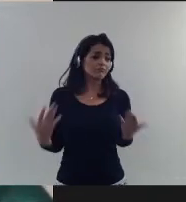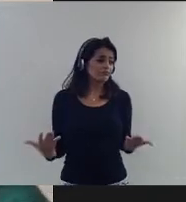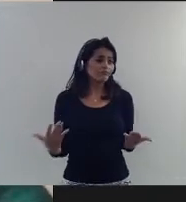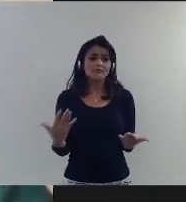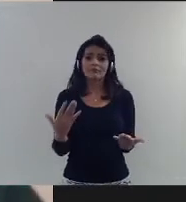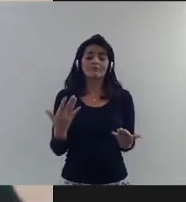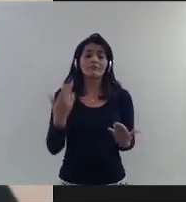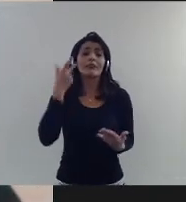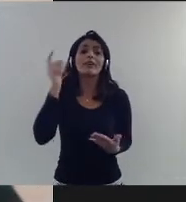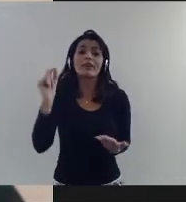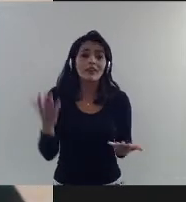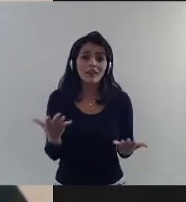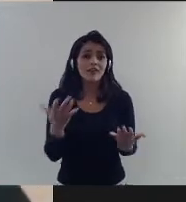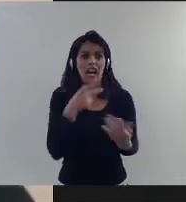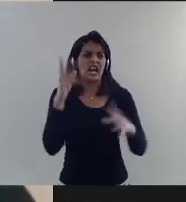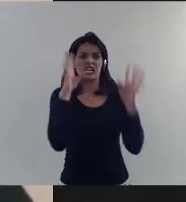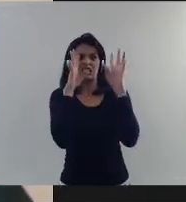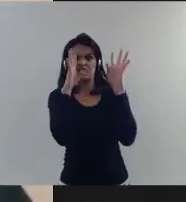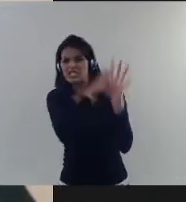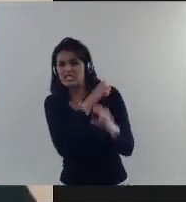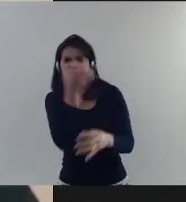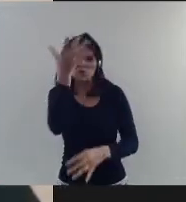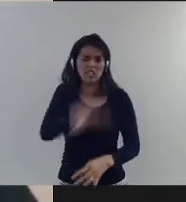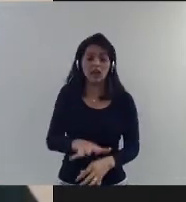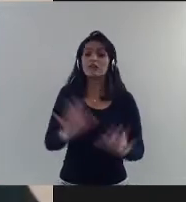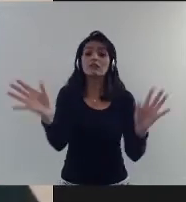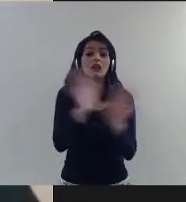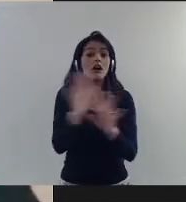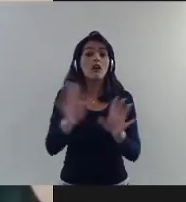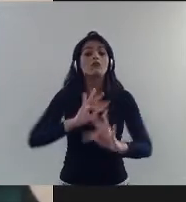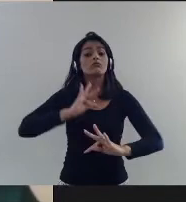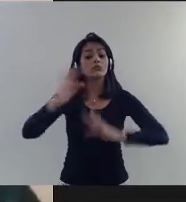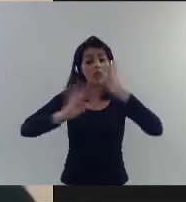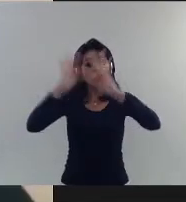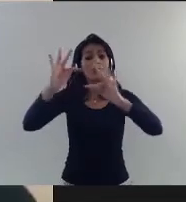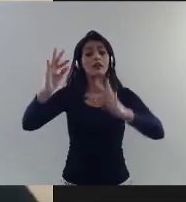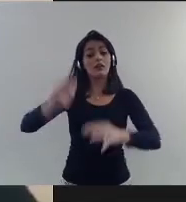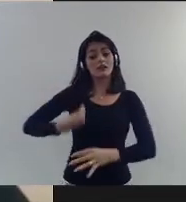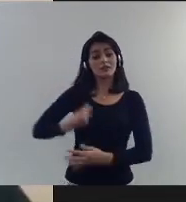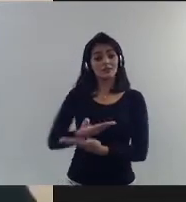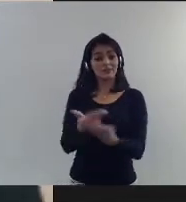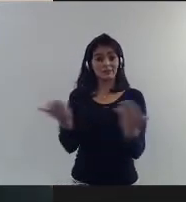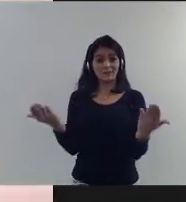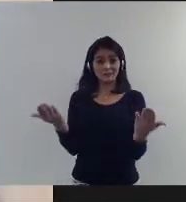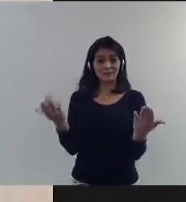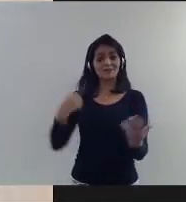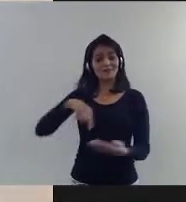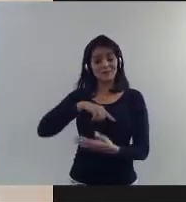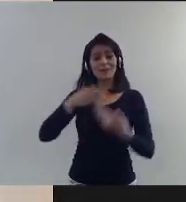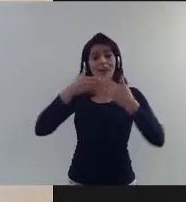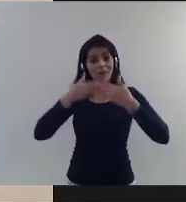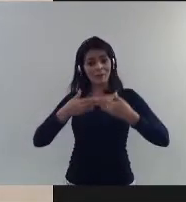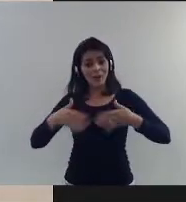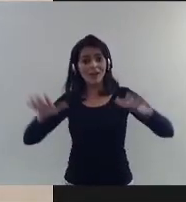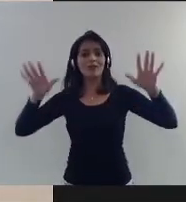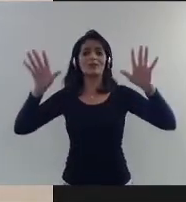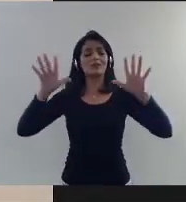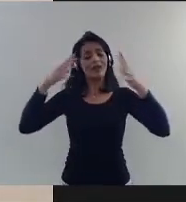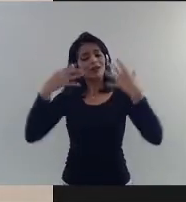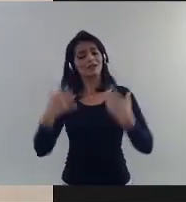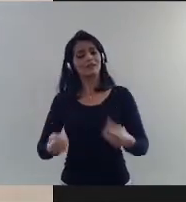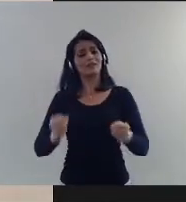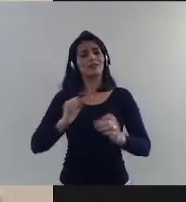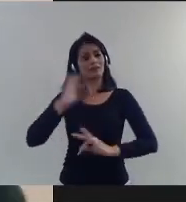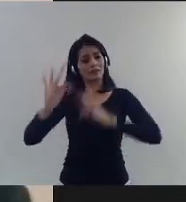para evitar esse avanço. E como você bem falou, Vinícius, hoje eu estou fazendo aqui do extremo norte do Amapá